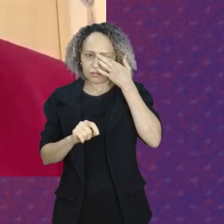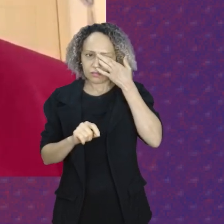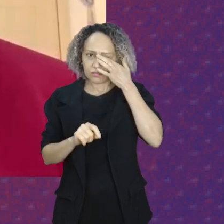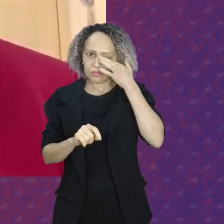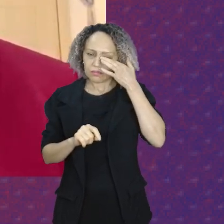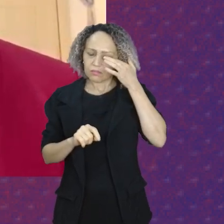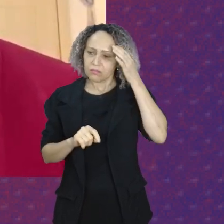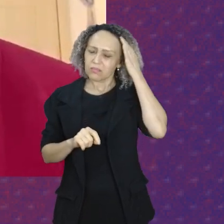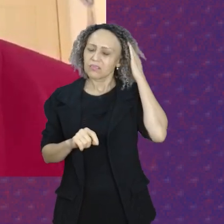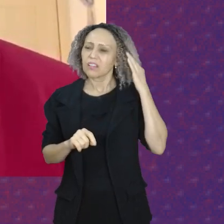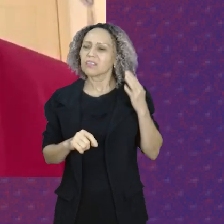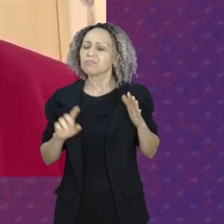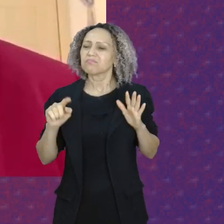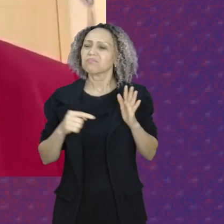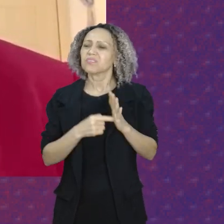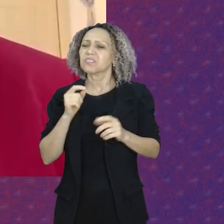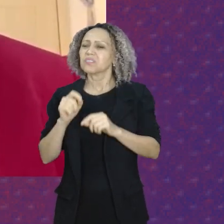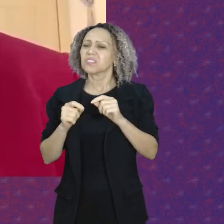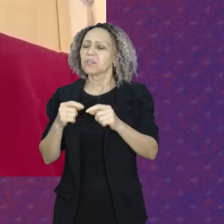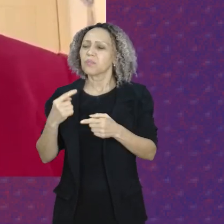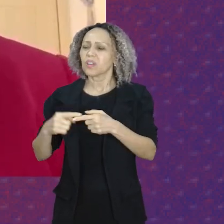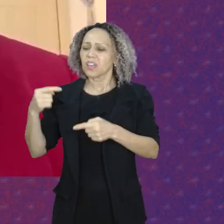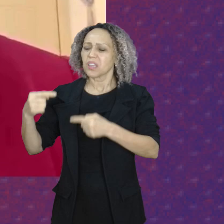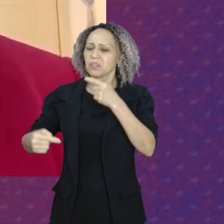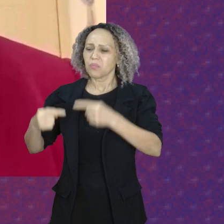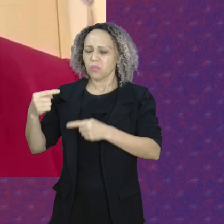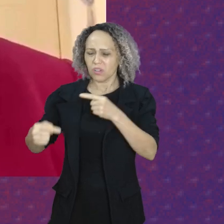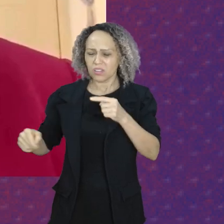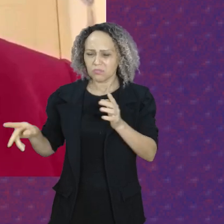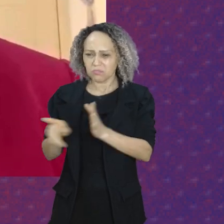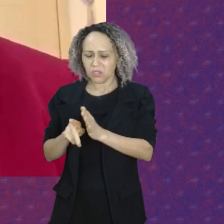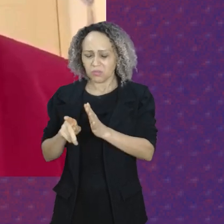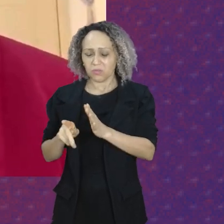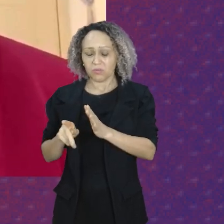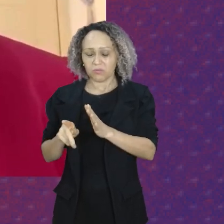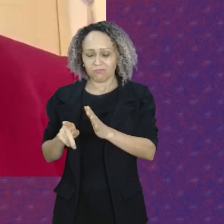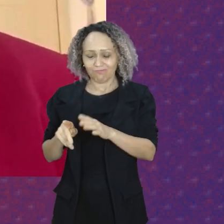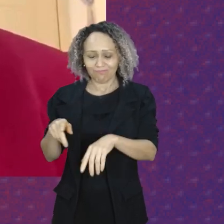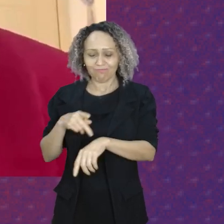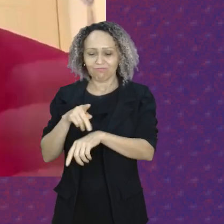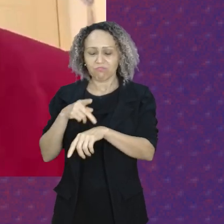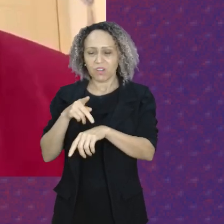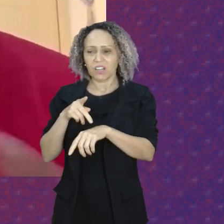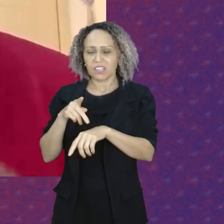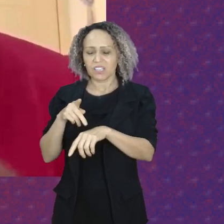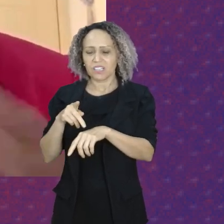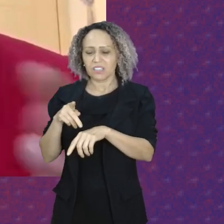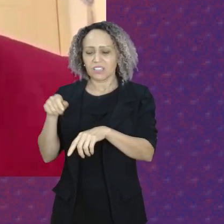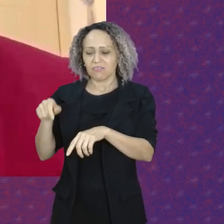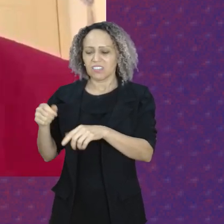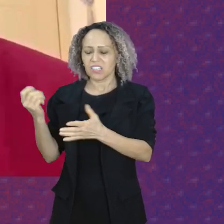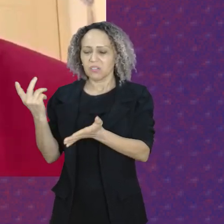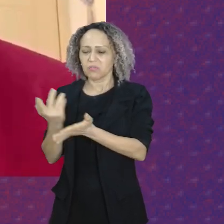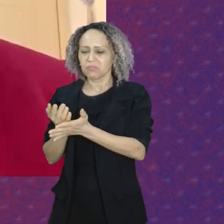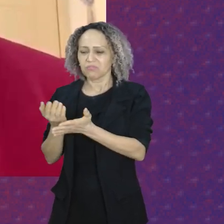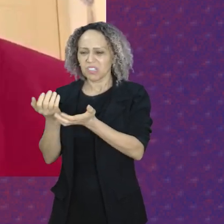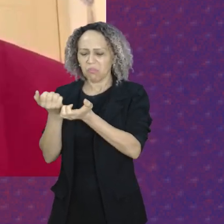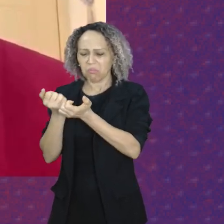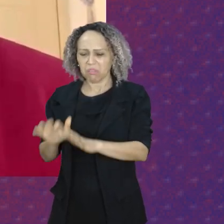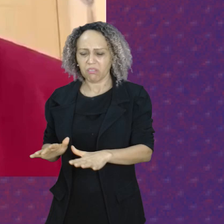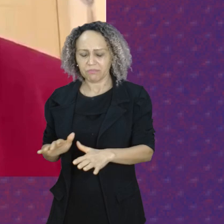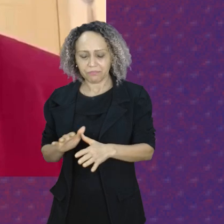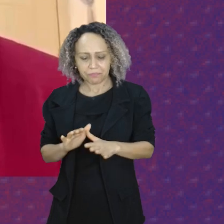de Estado de direitos humanos no Brasil. Então, vocês vão me perdoar, mas eu vou, até para não fugir